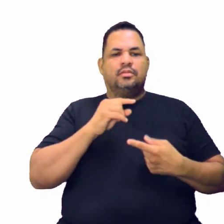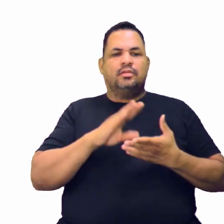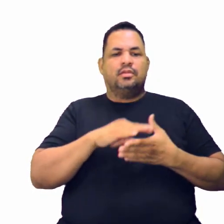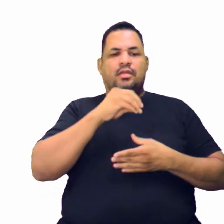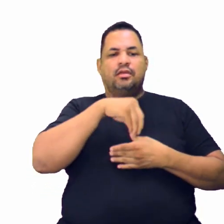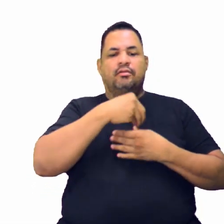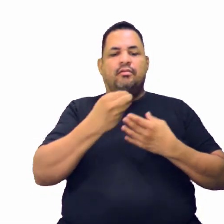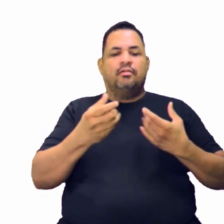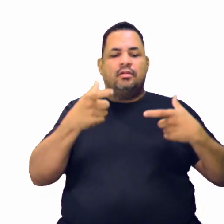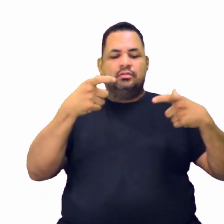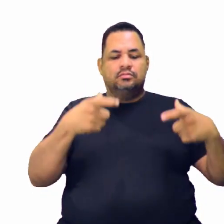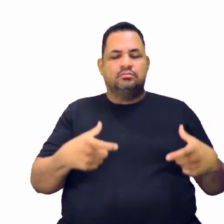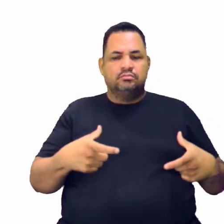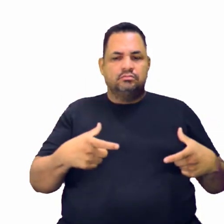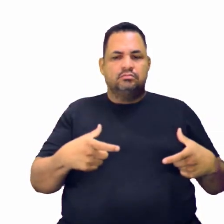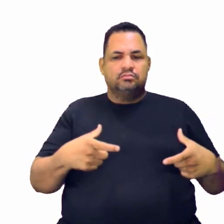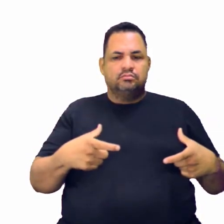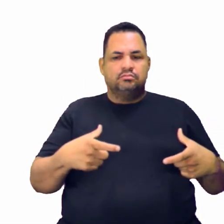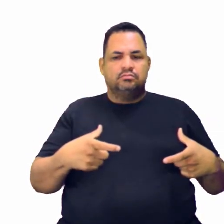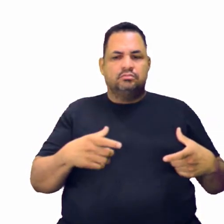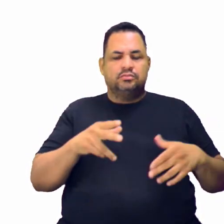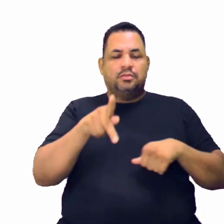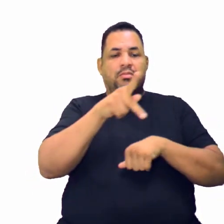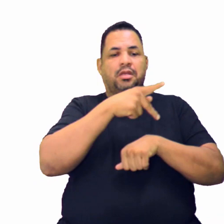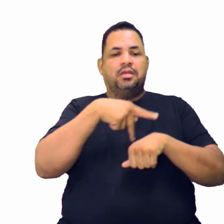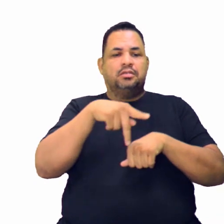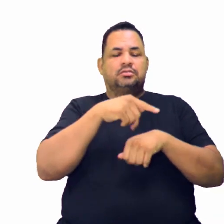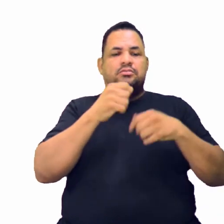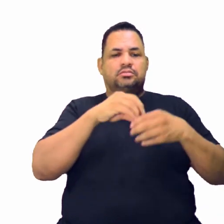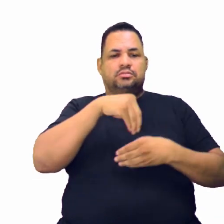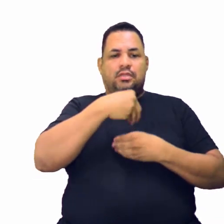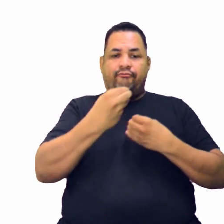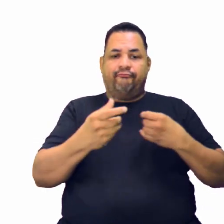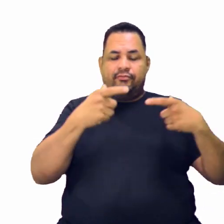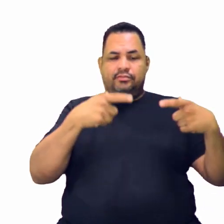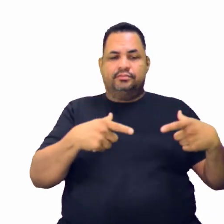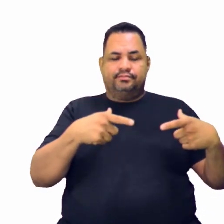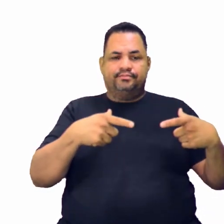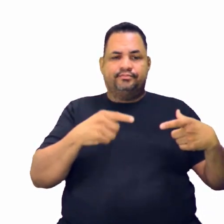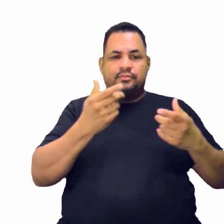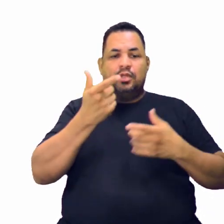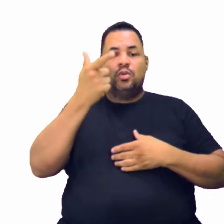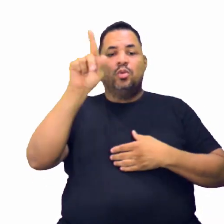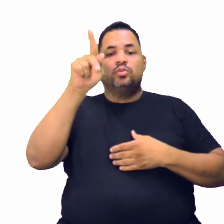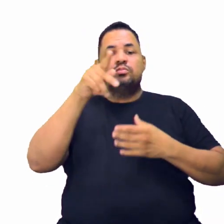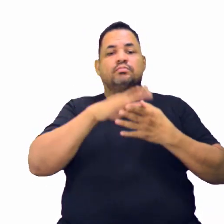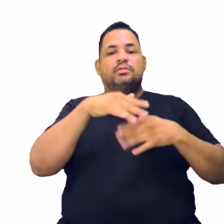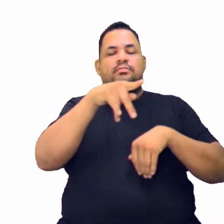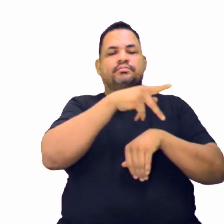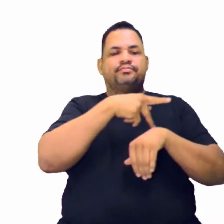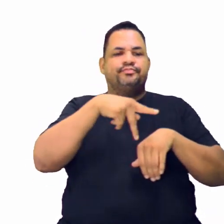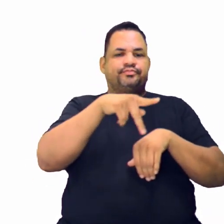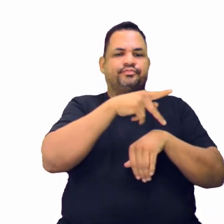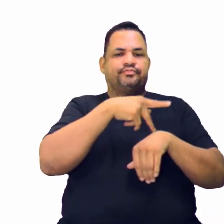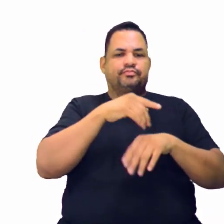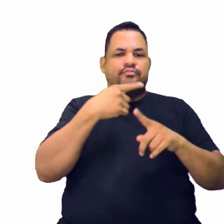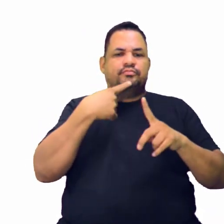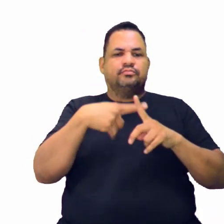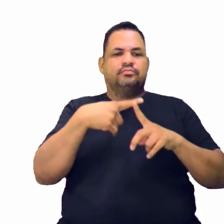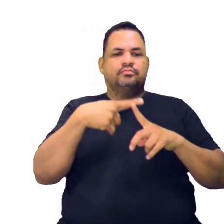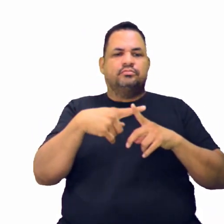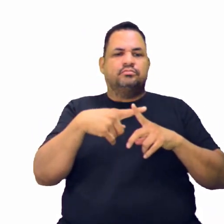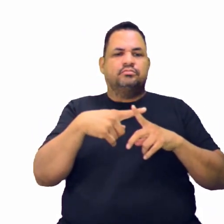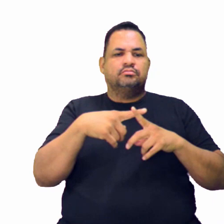do seu ambiente geográfico. E com certeza, quando fala localização linguística,